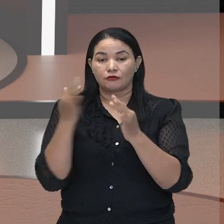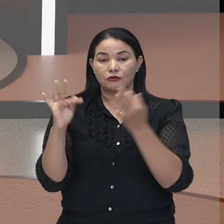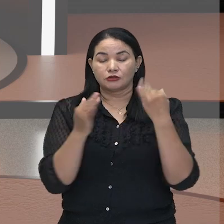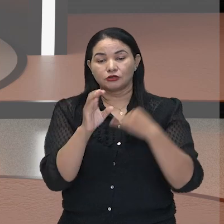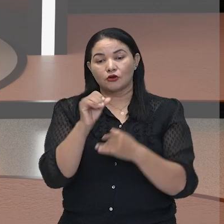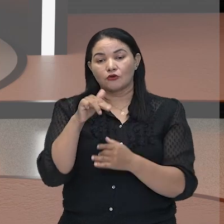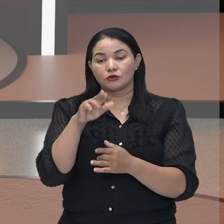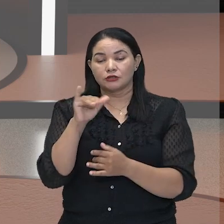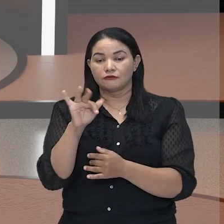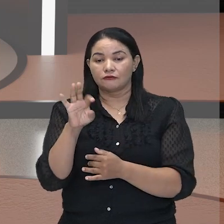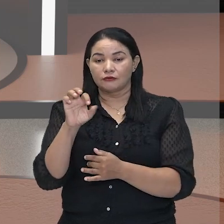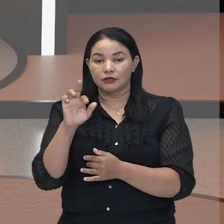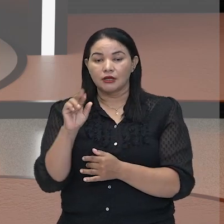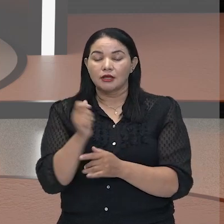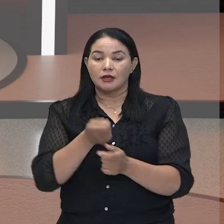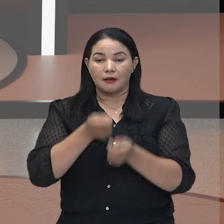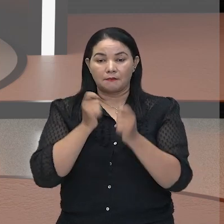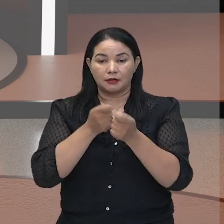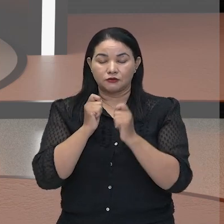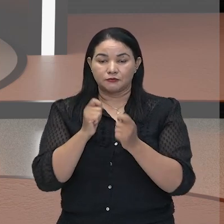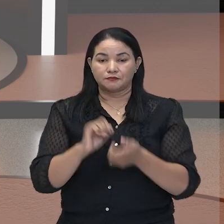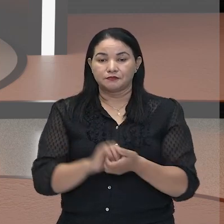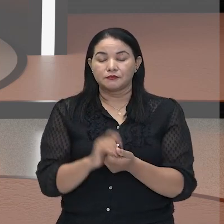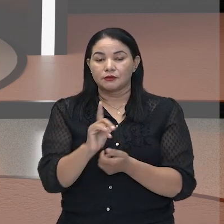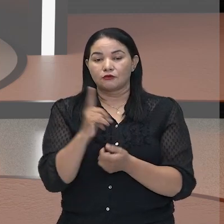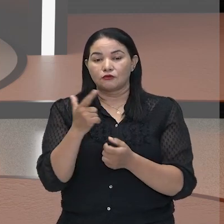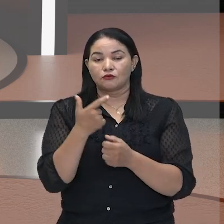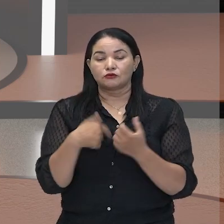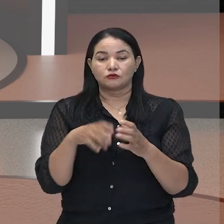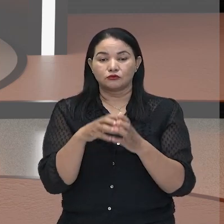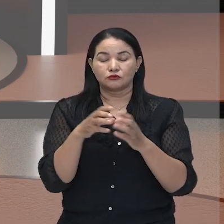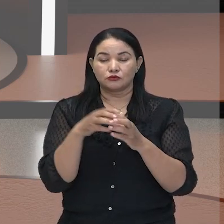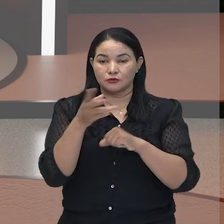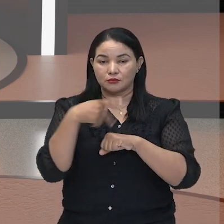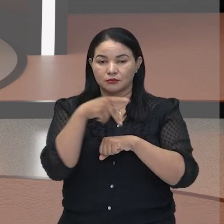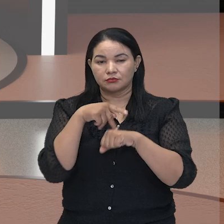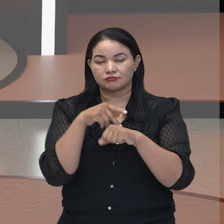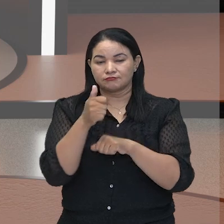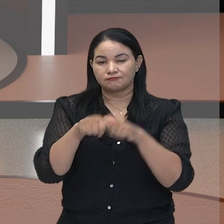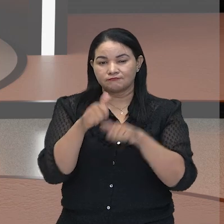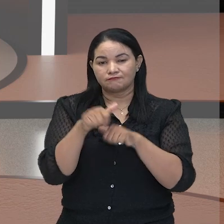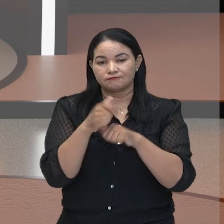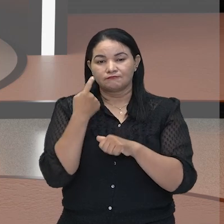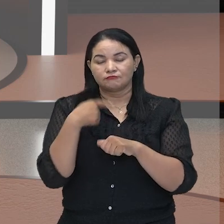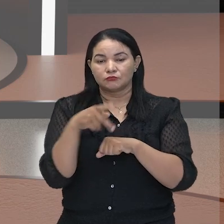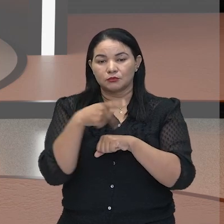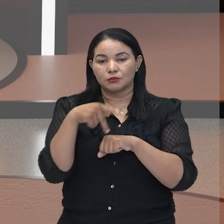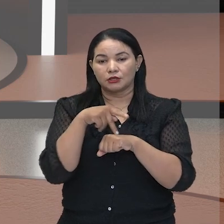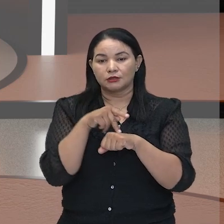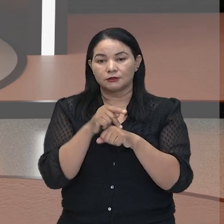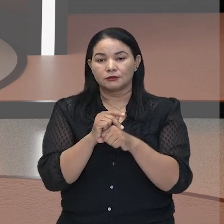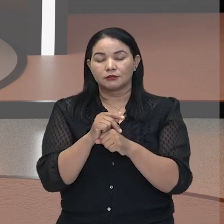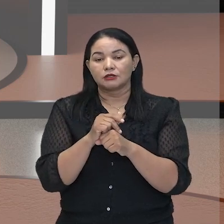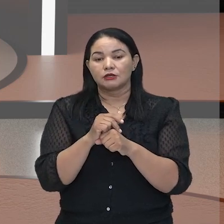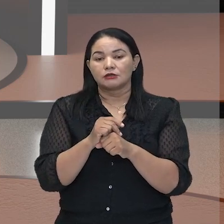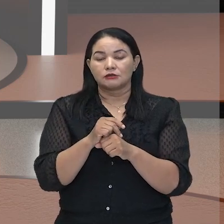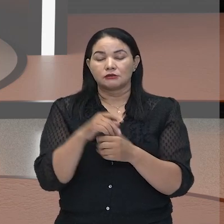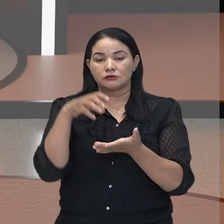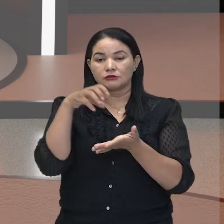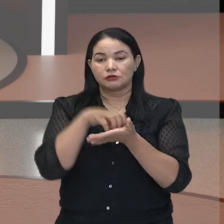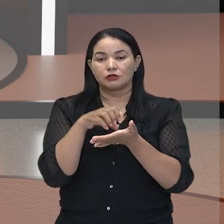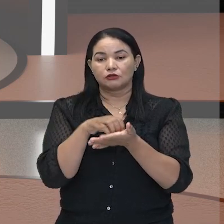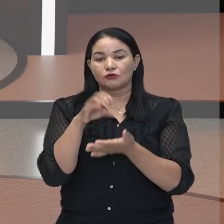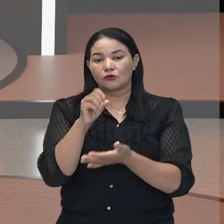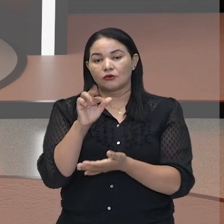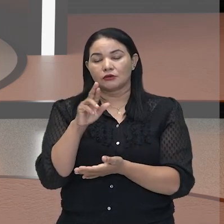pela pesca. O próximo grupo de países que a gente vai analisar é os países da região